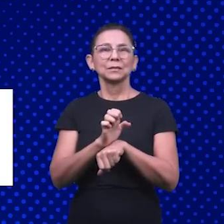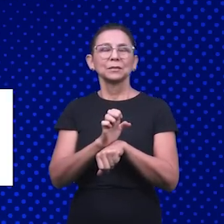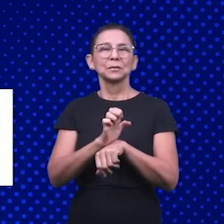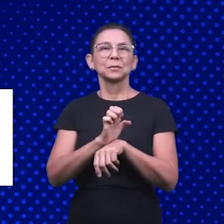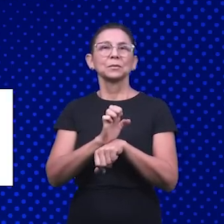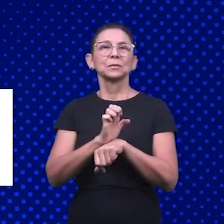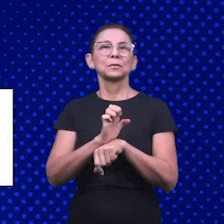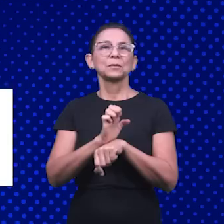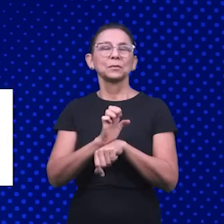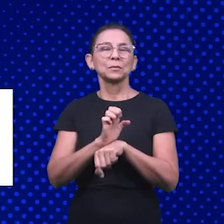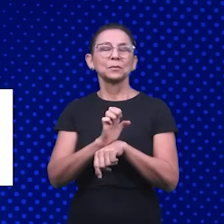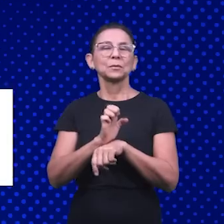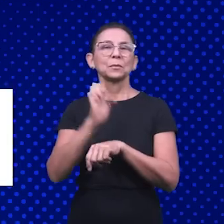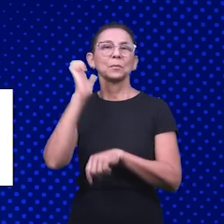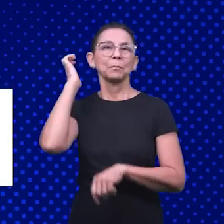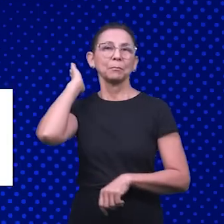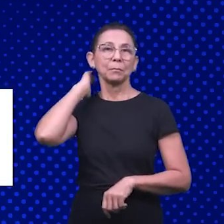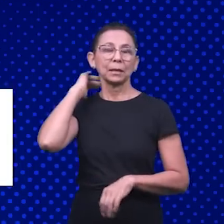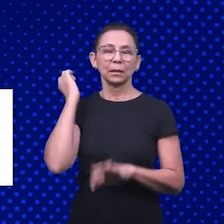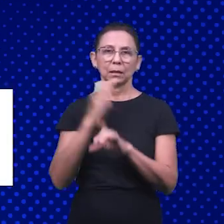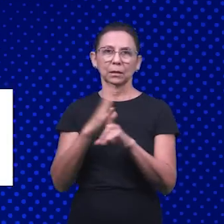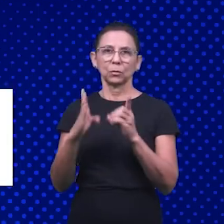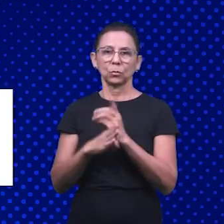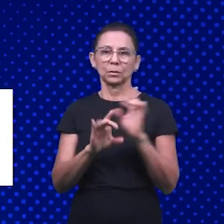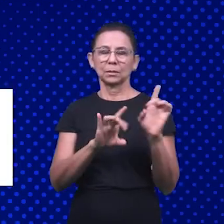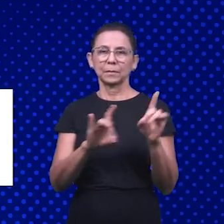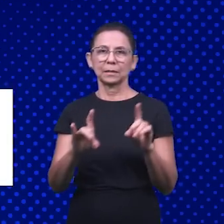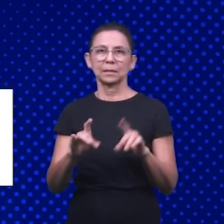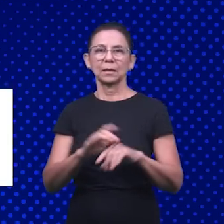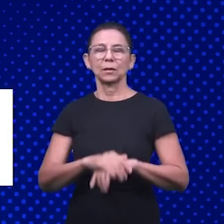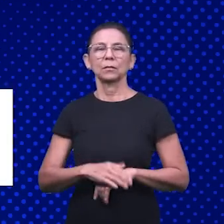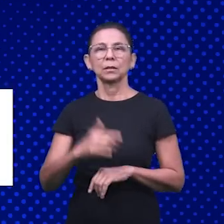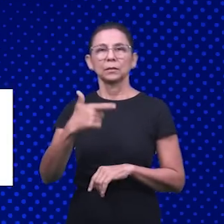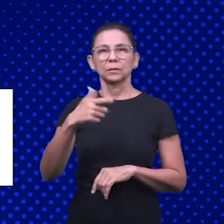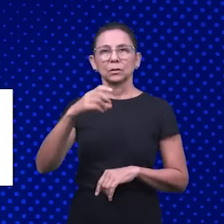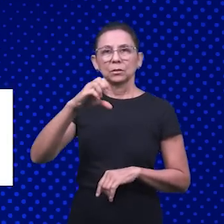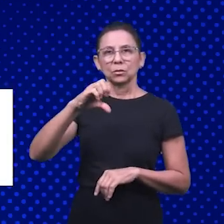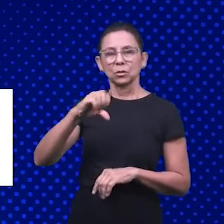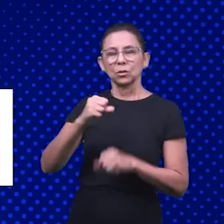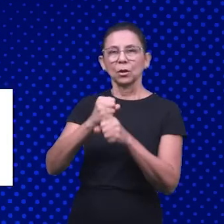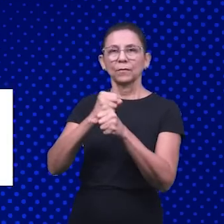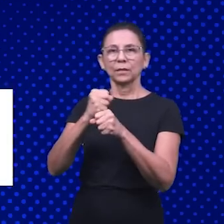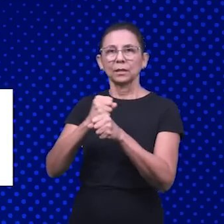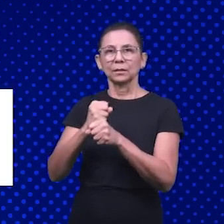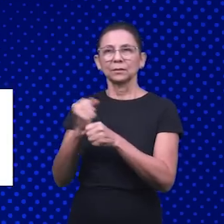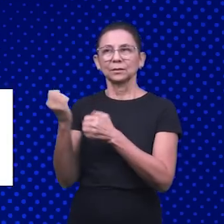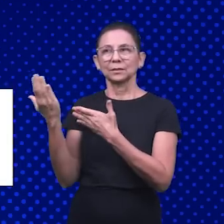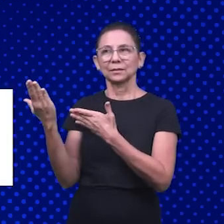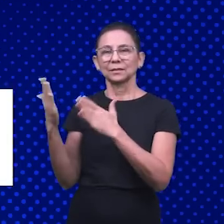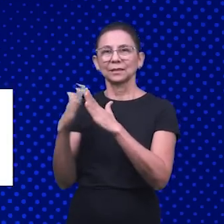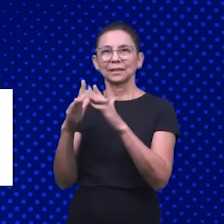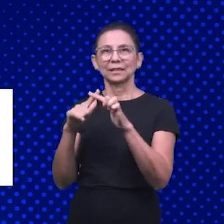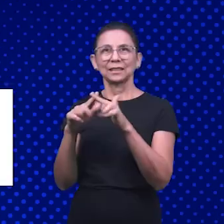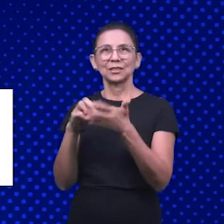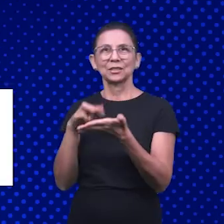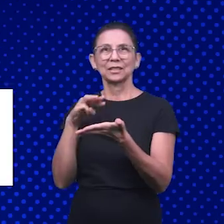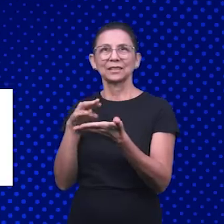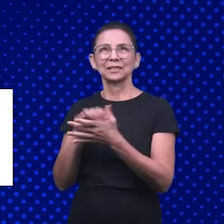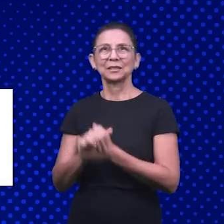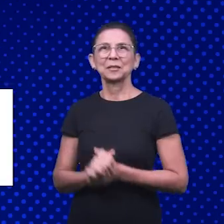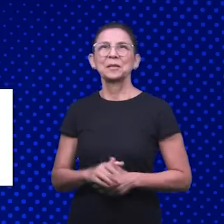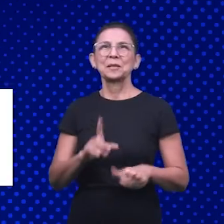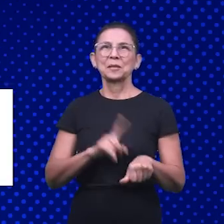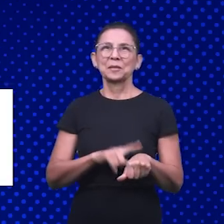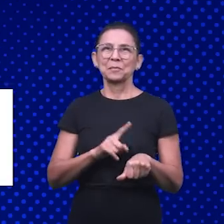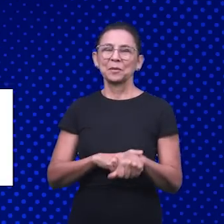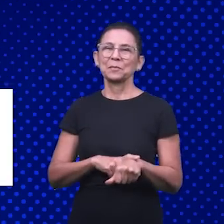aconteceu um culto especial pelos 29 anos da ICM Altamira. Olha aí que bênção! Nesse